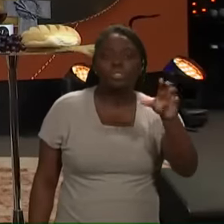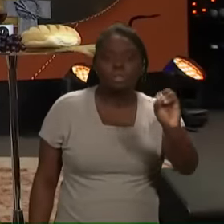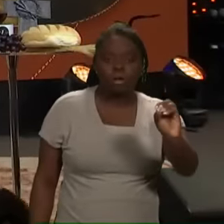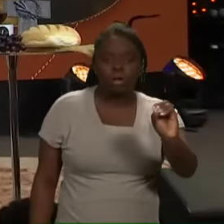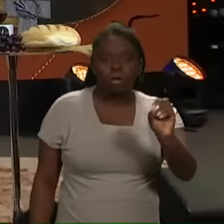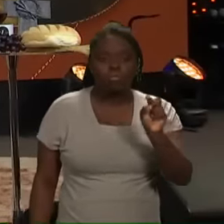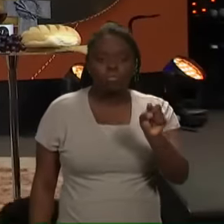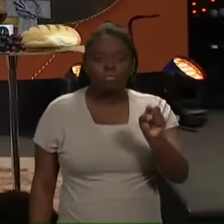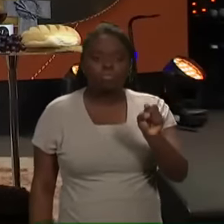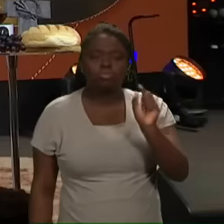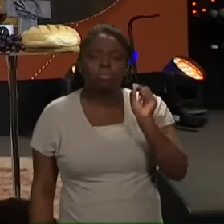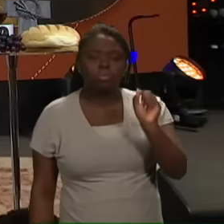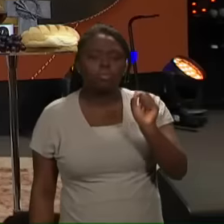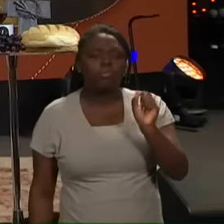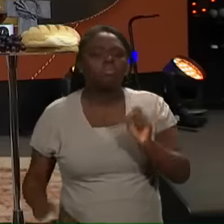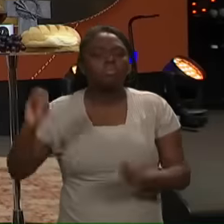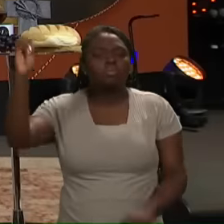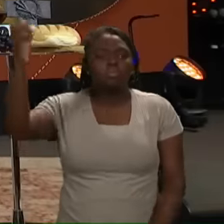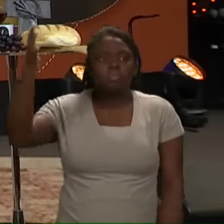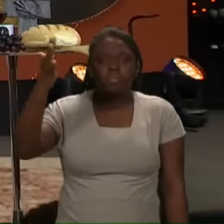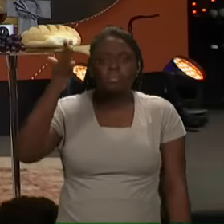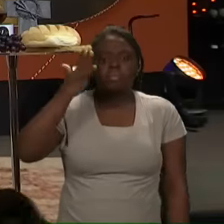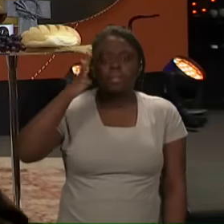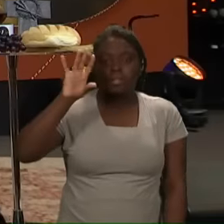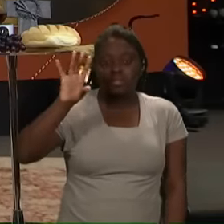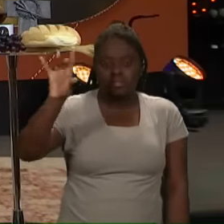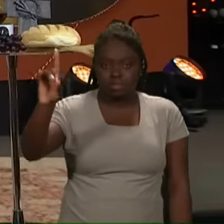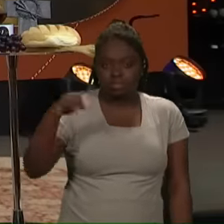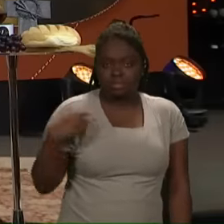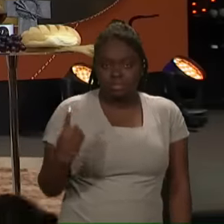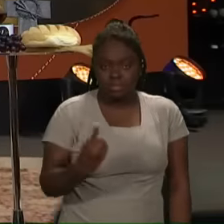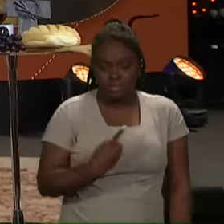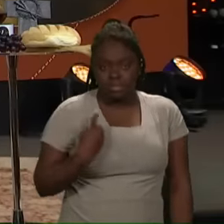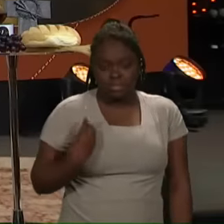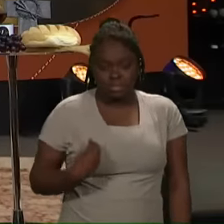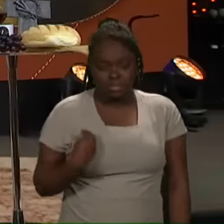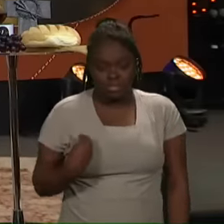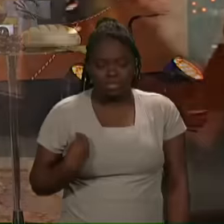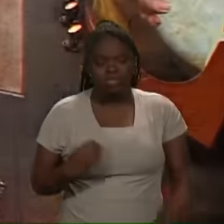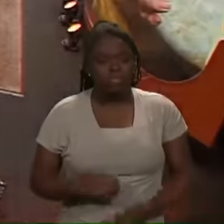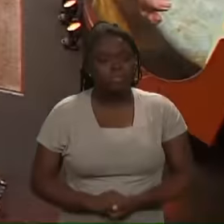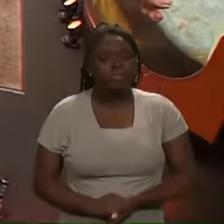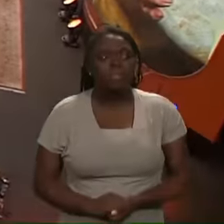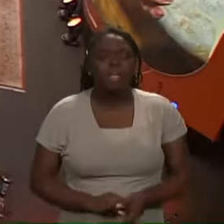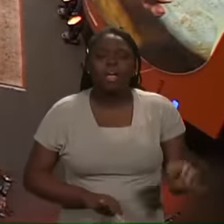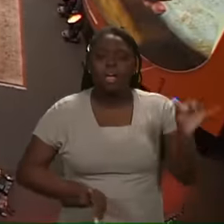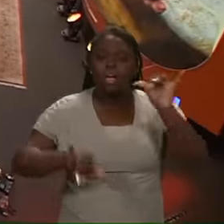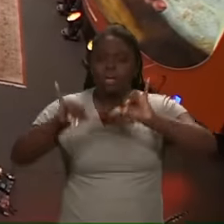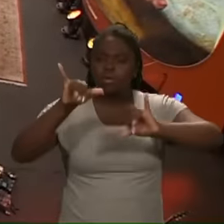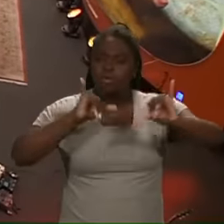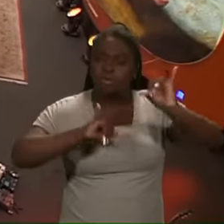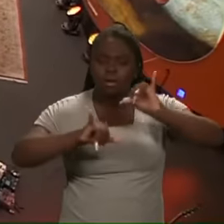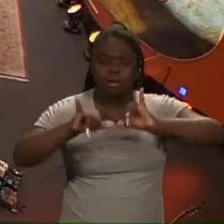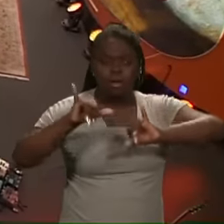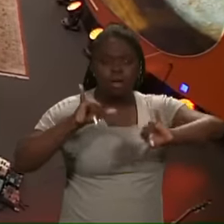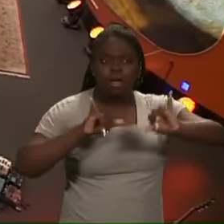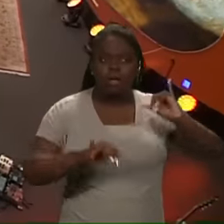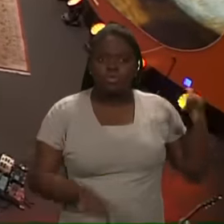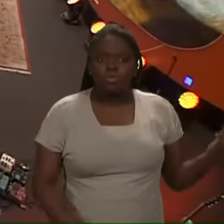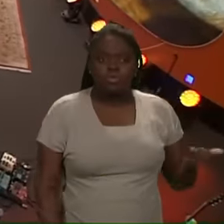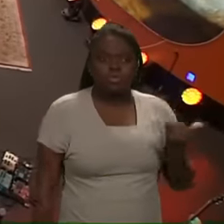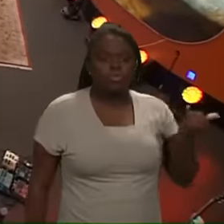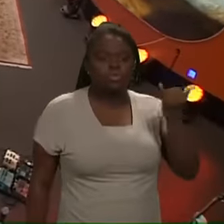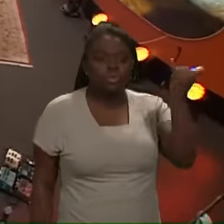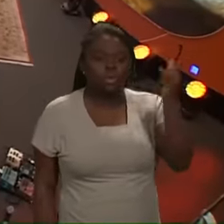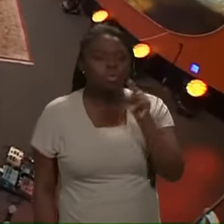é esse derramar da graça de Deus em nossa vida. A unção faz toda a diferença.